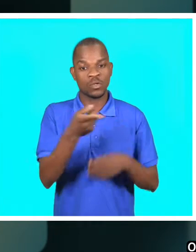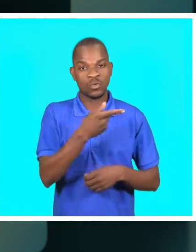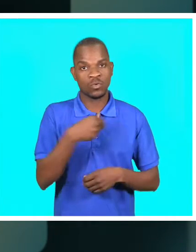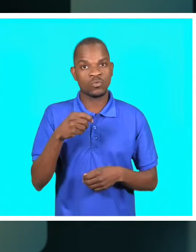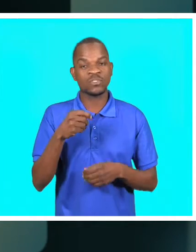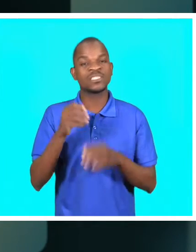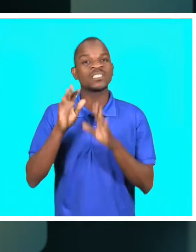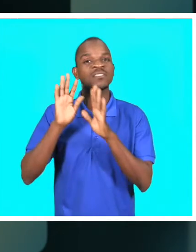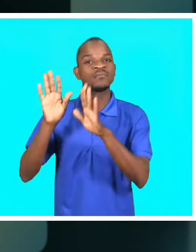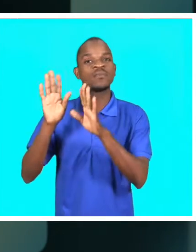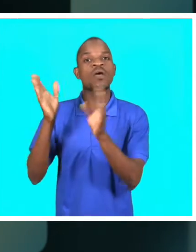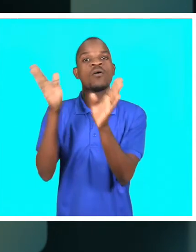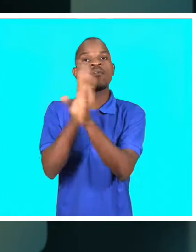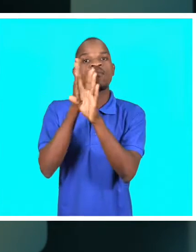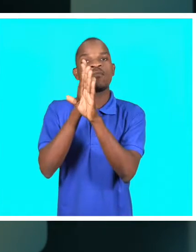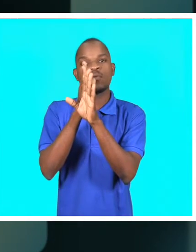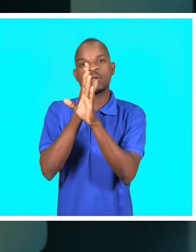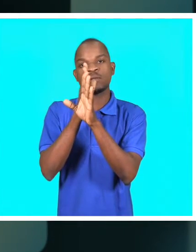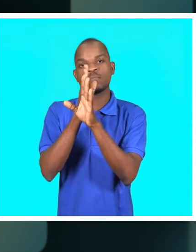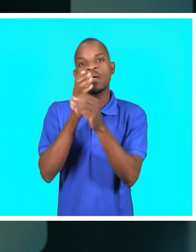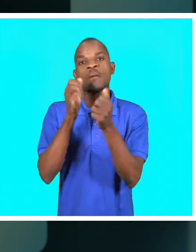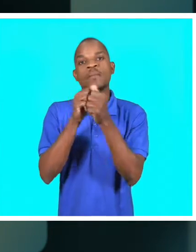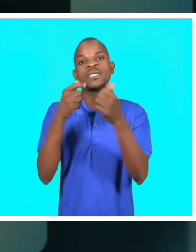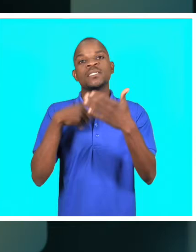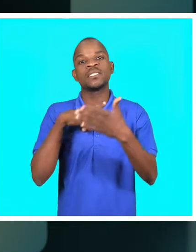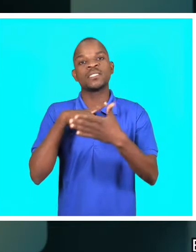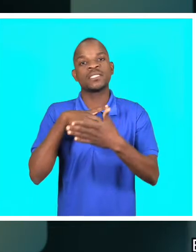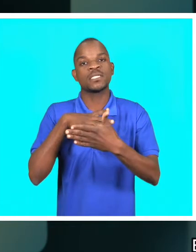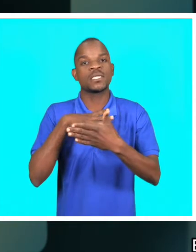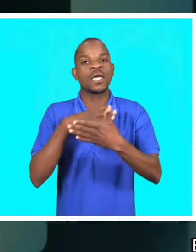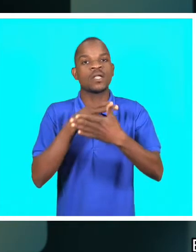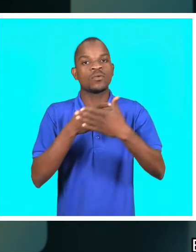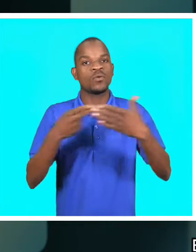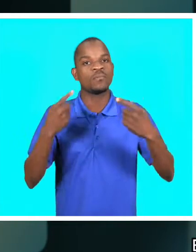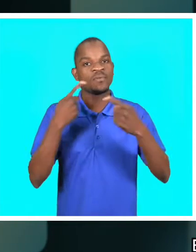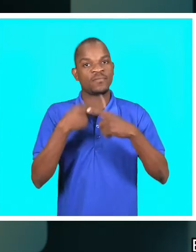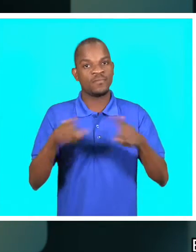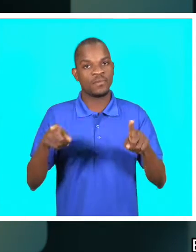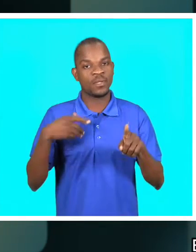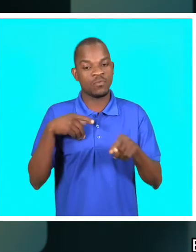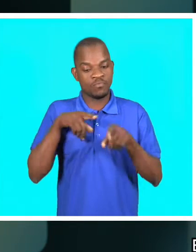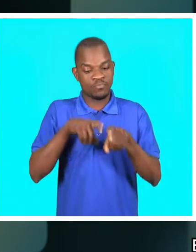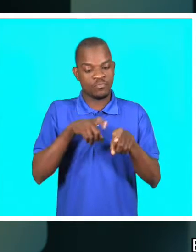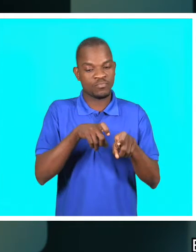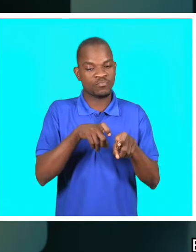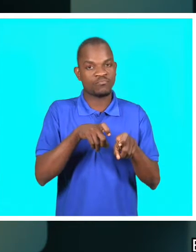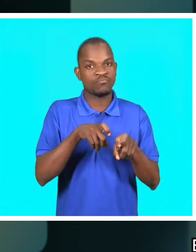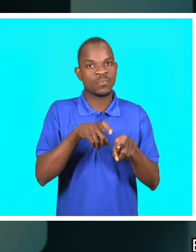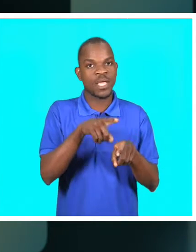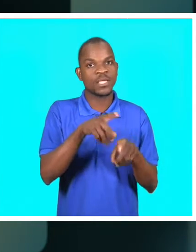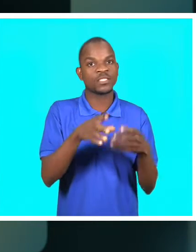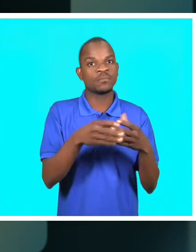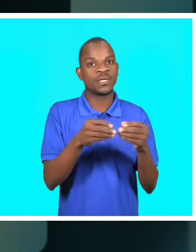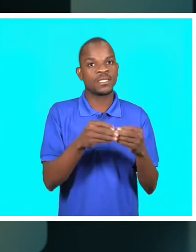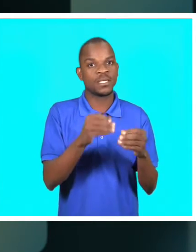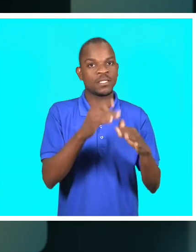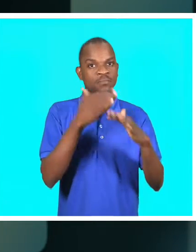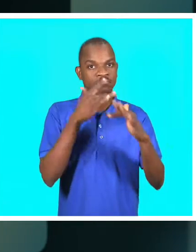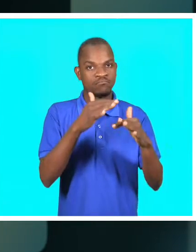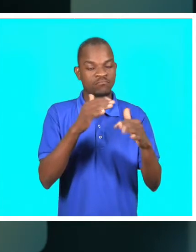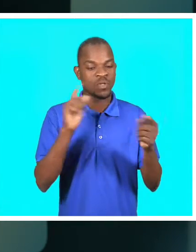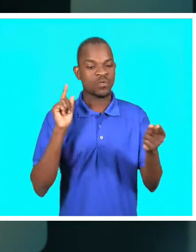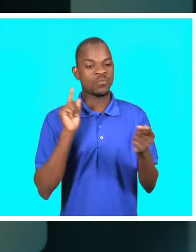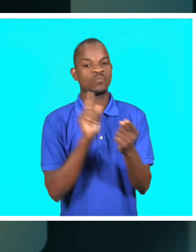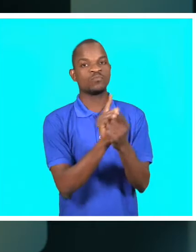nossos que estavam em outros países mas com outros nomes. Então, quis seguir a rota desses instrumentos e